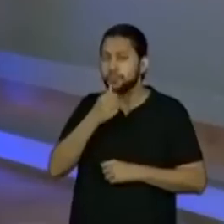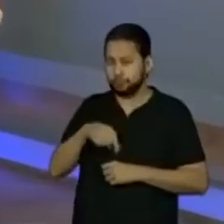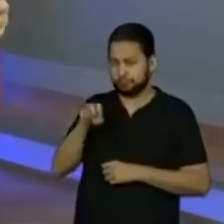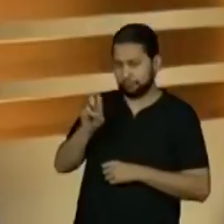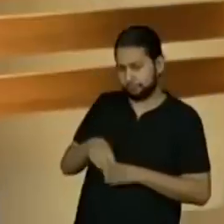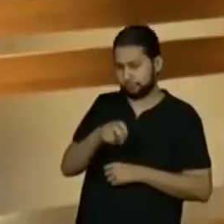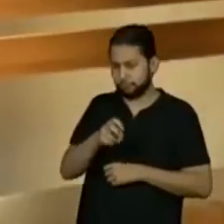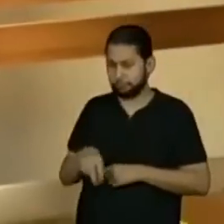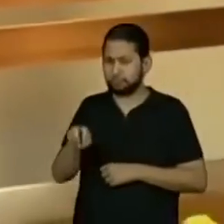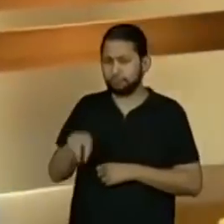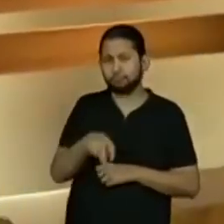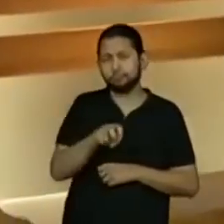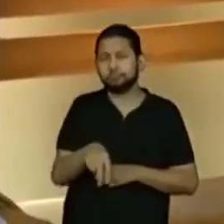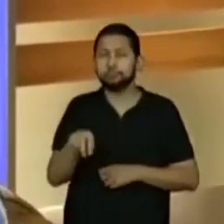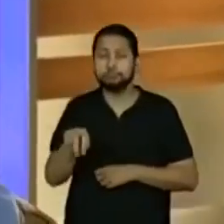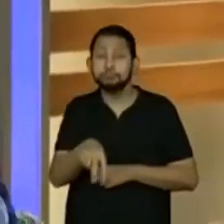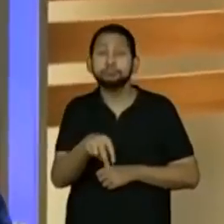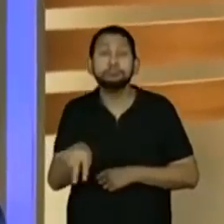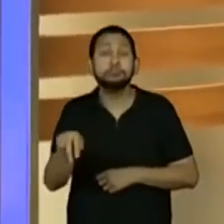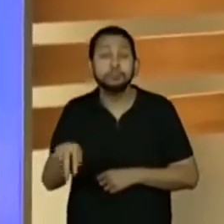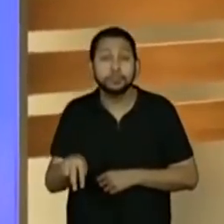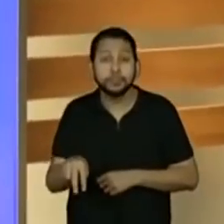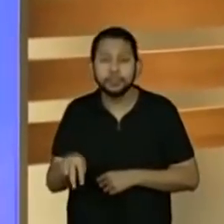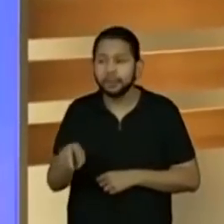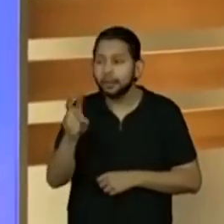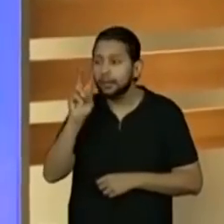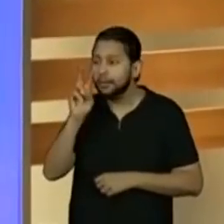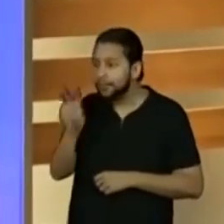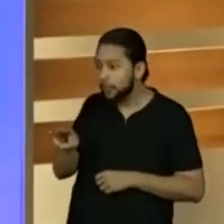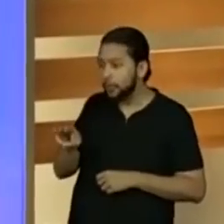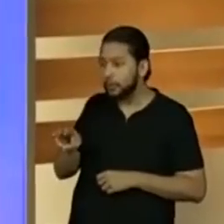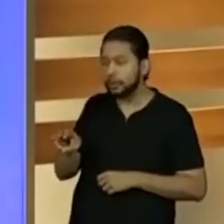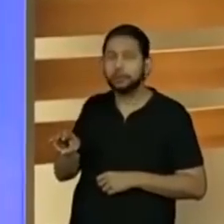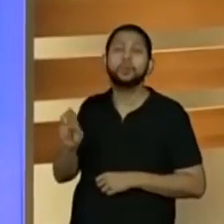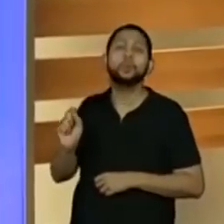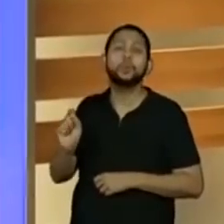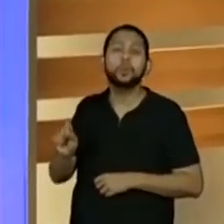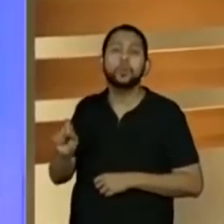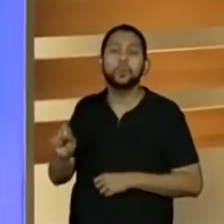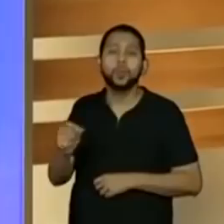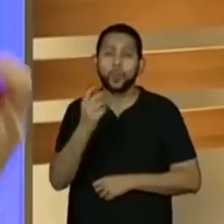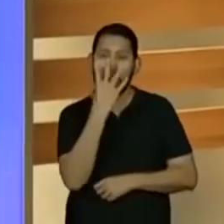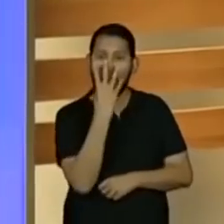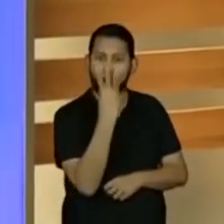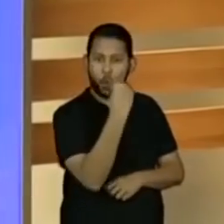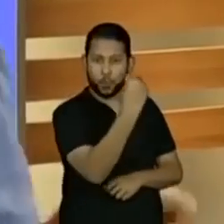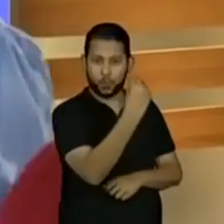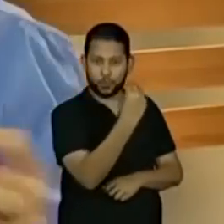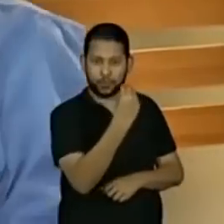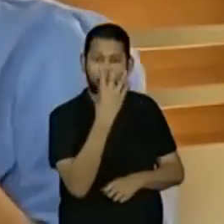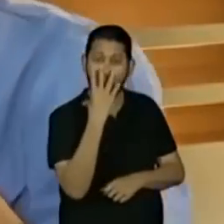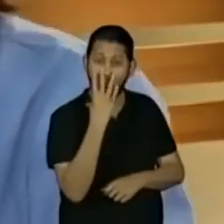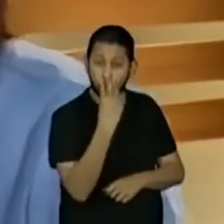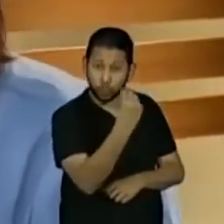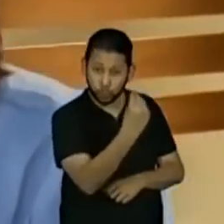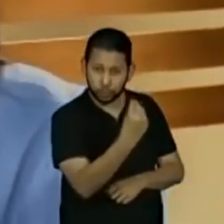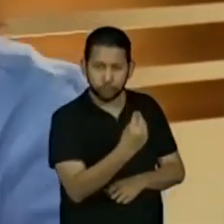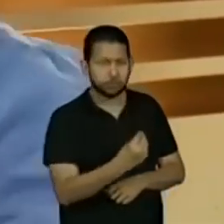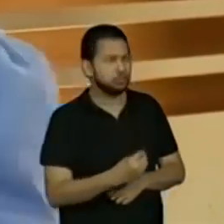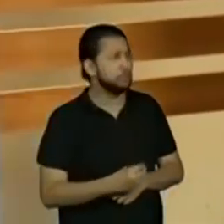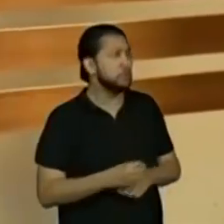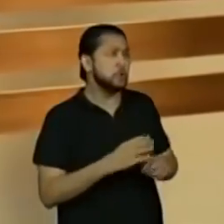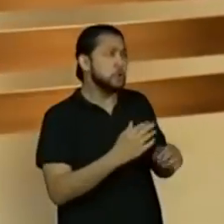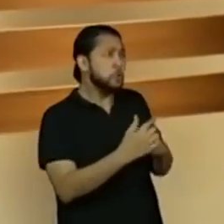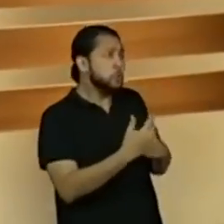caminho quando encontrou quem? A raposa. E aí, a raposa disse, não me